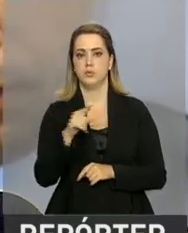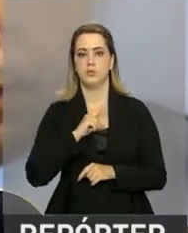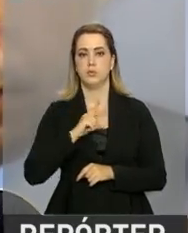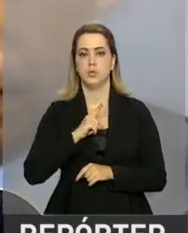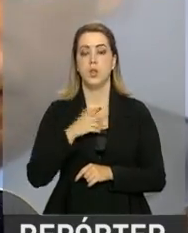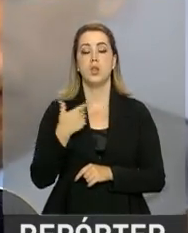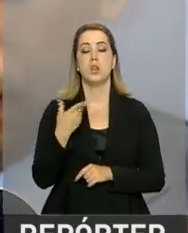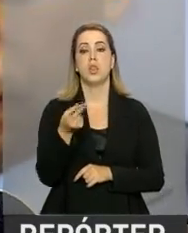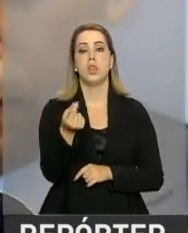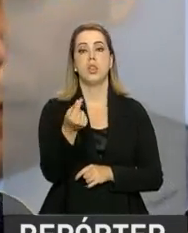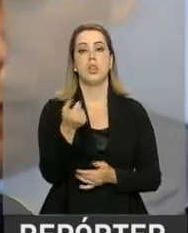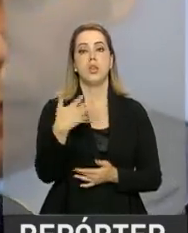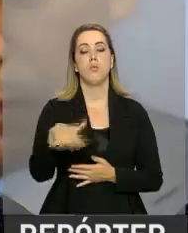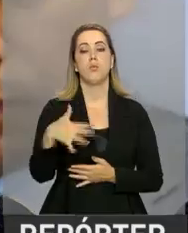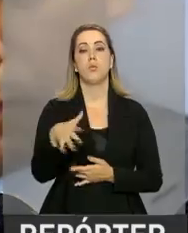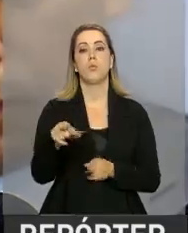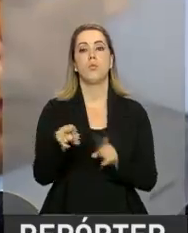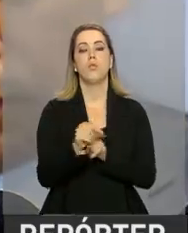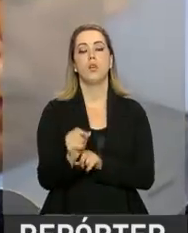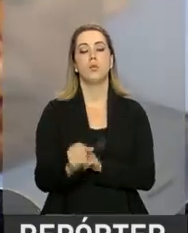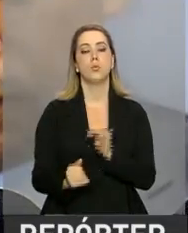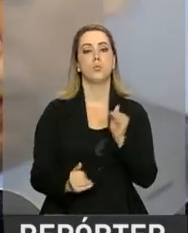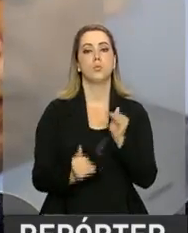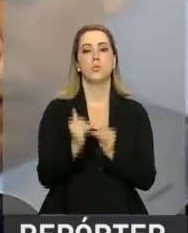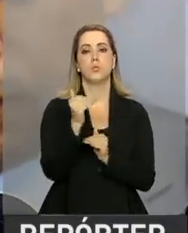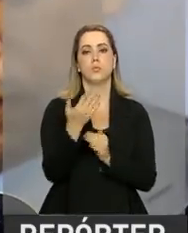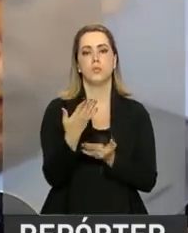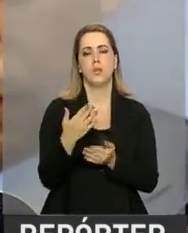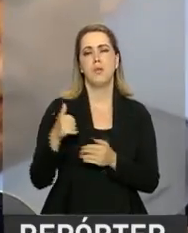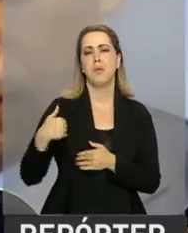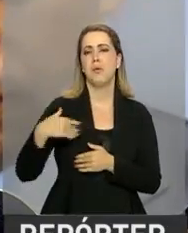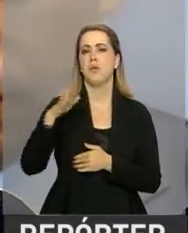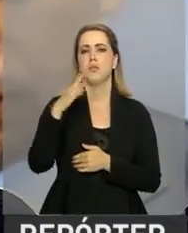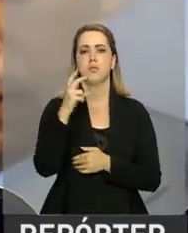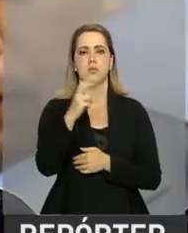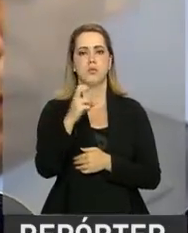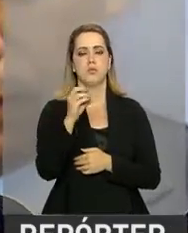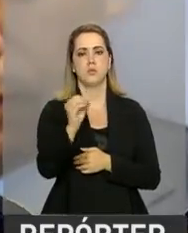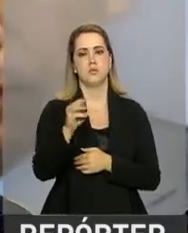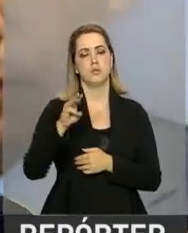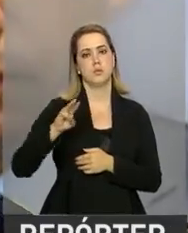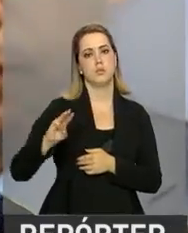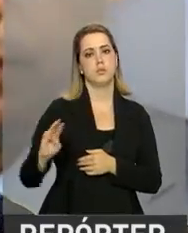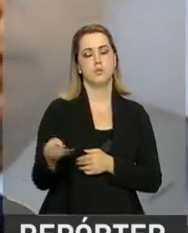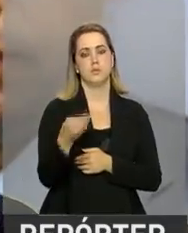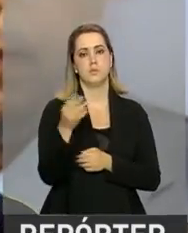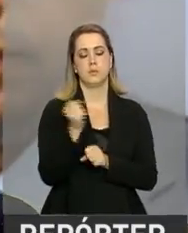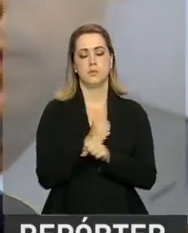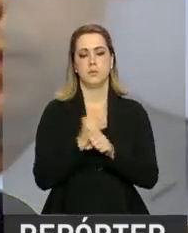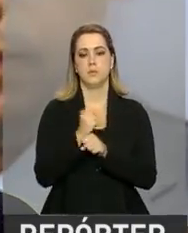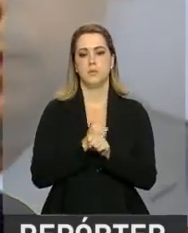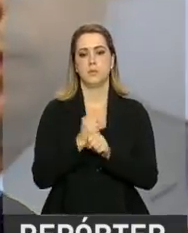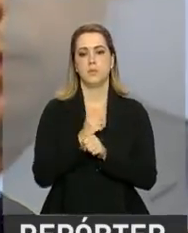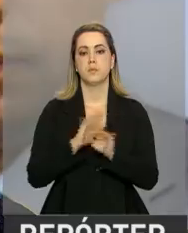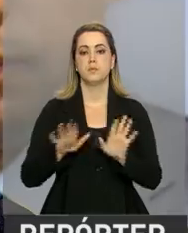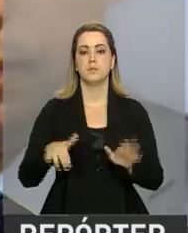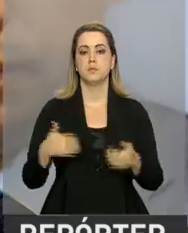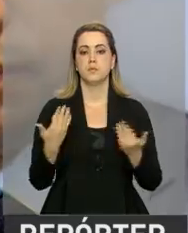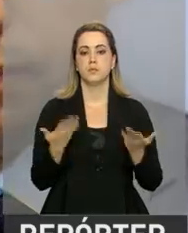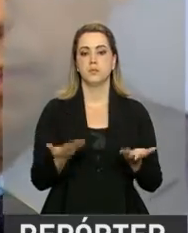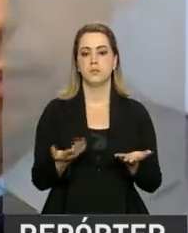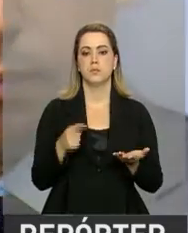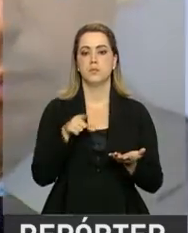um custo anual de aproximadamente eh mais de 50 milhões ao ano então isso